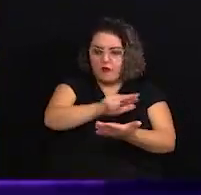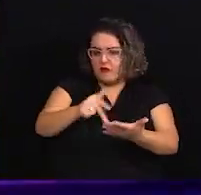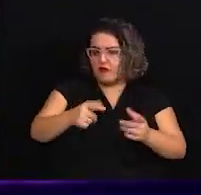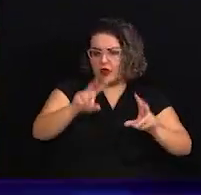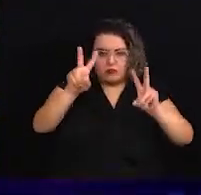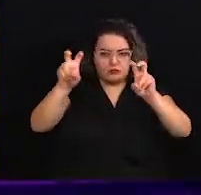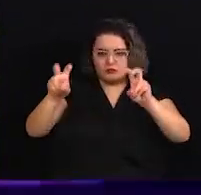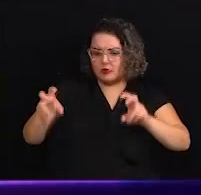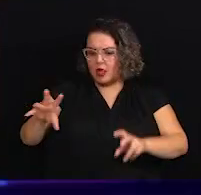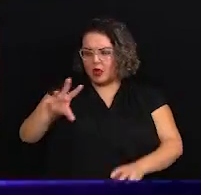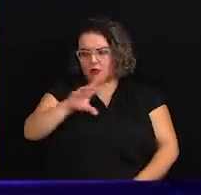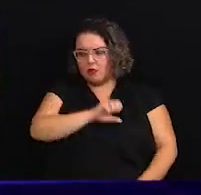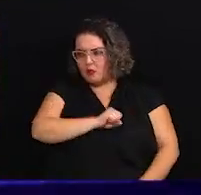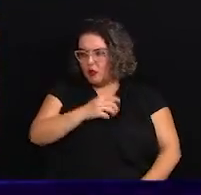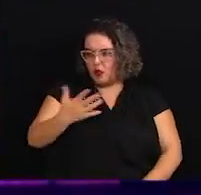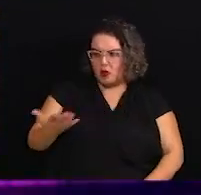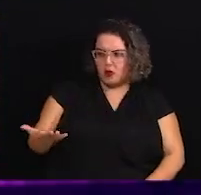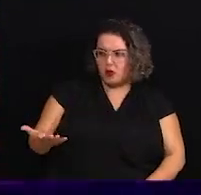temas, amor,